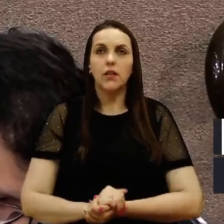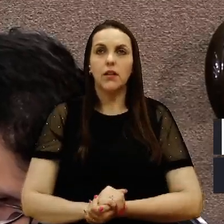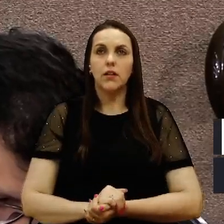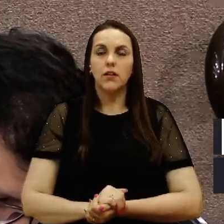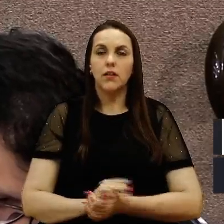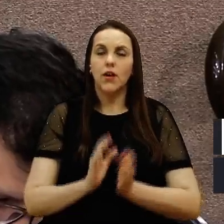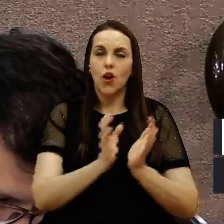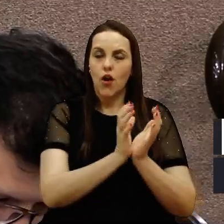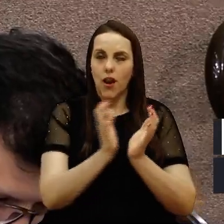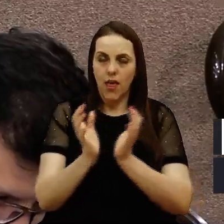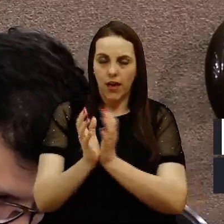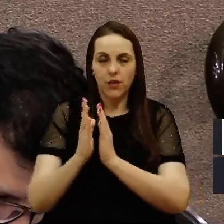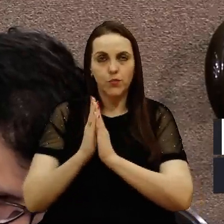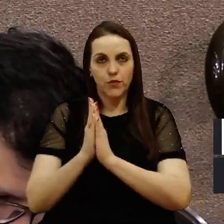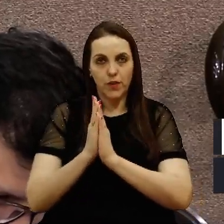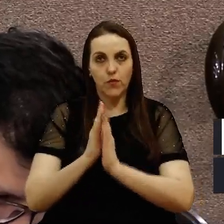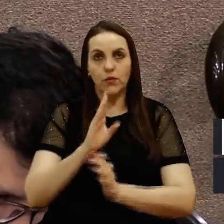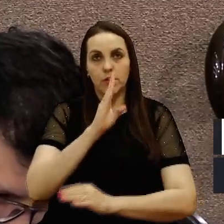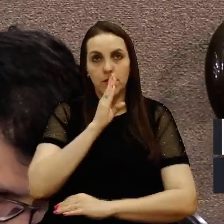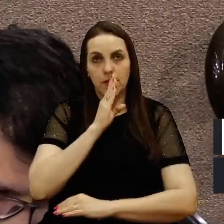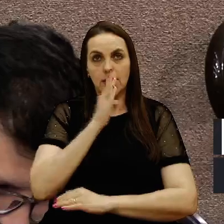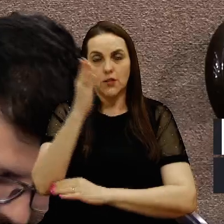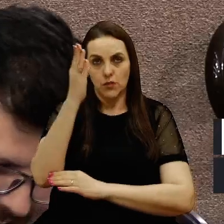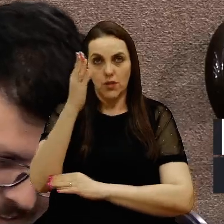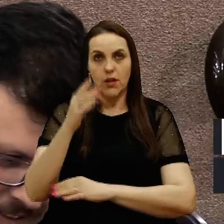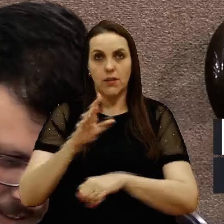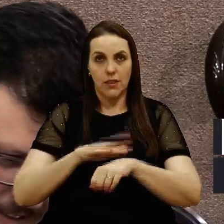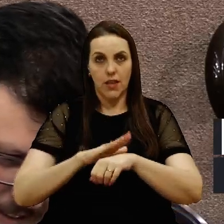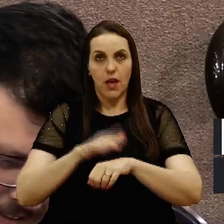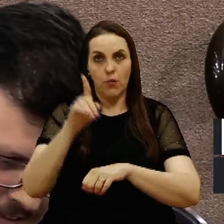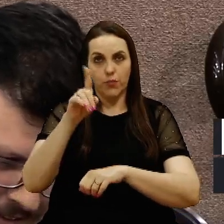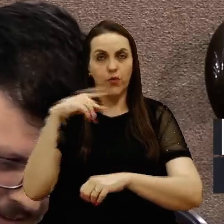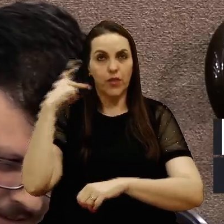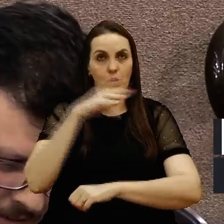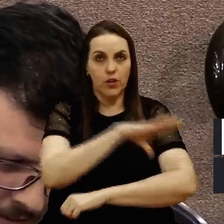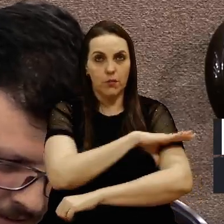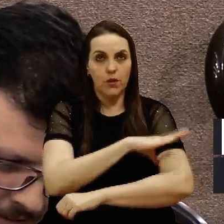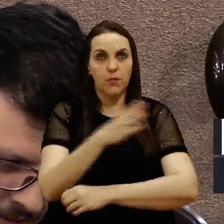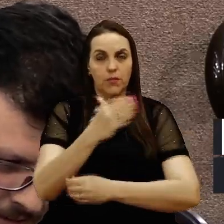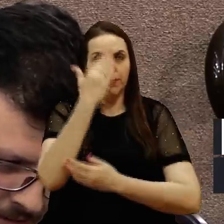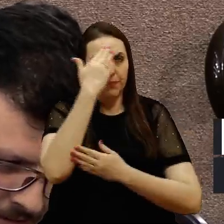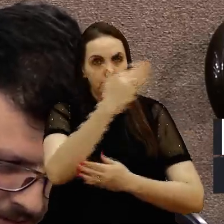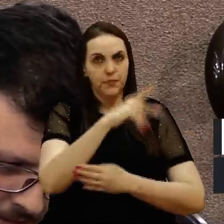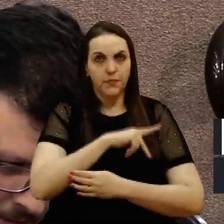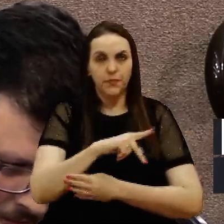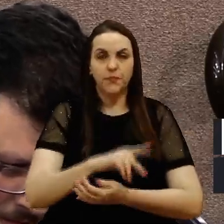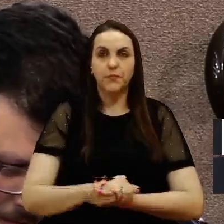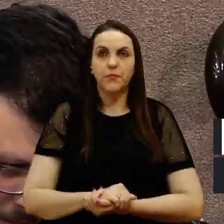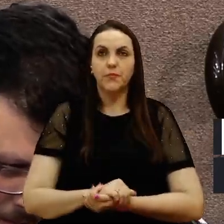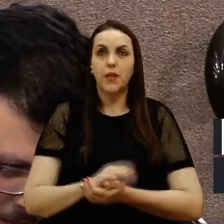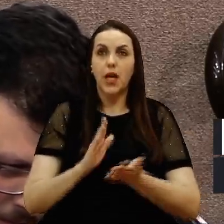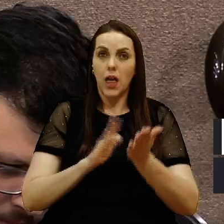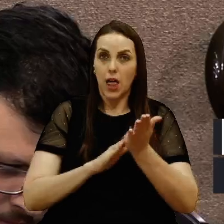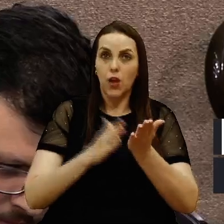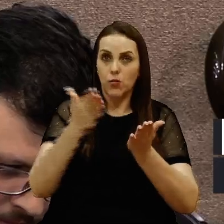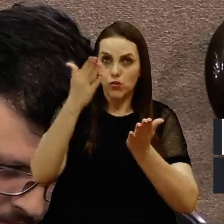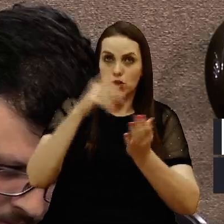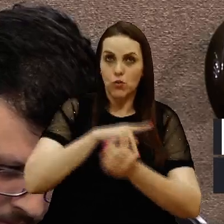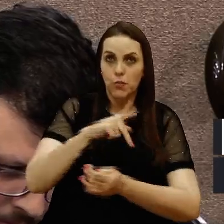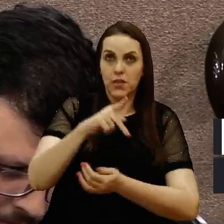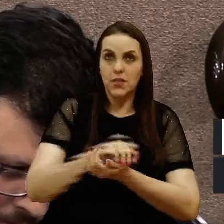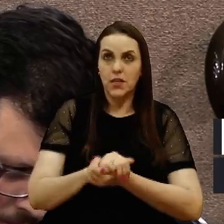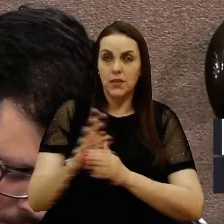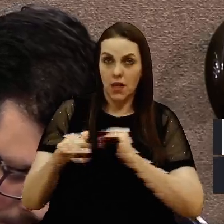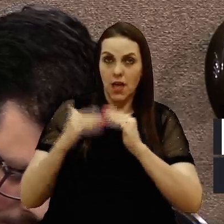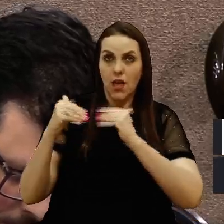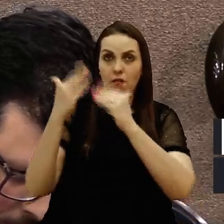aqui... colegas, o orador em declaração de voto, vamos garantir o tempo do vereador Capitão Ramon. Obrigado, presidente. E isso foi um elogio à sua presidência. Nós